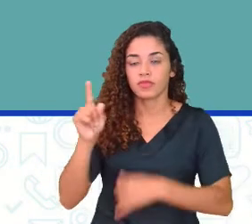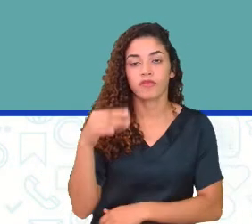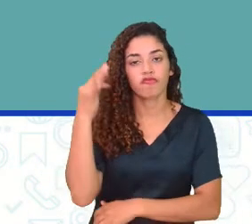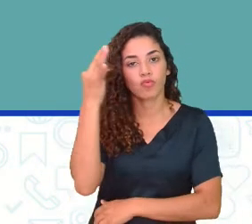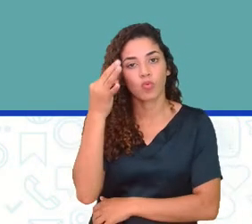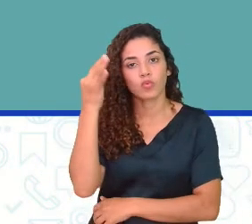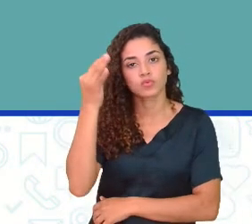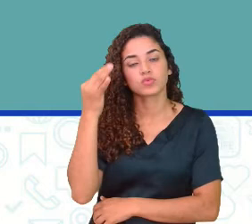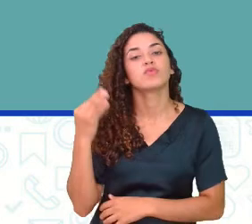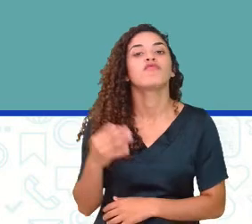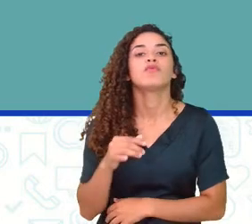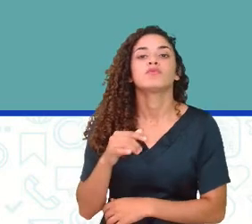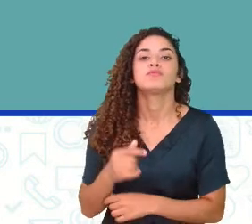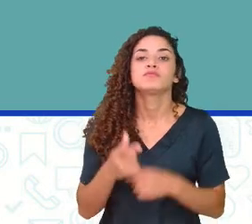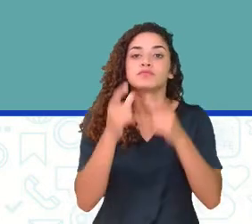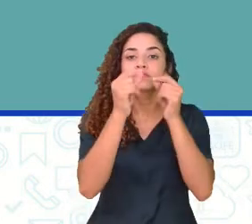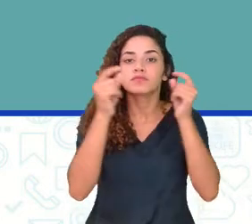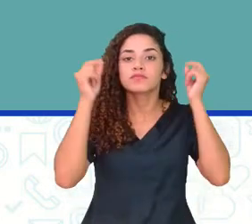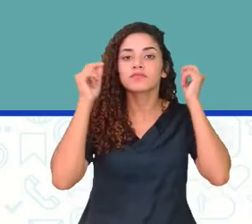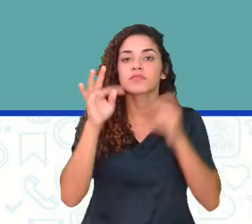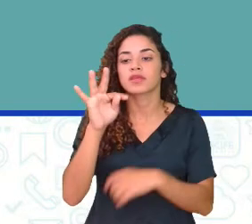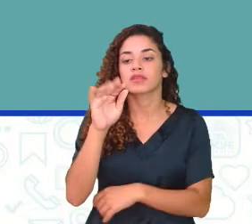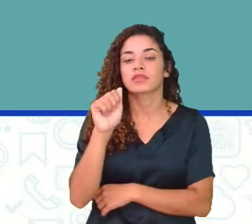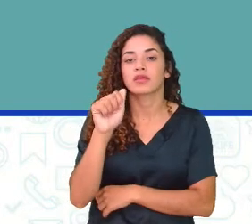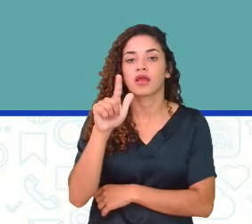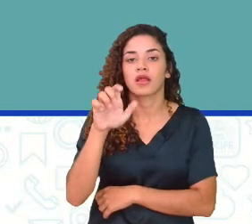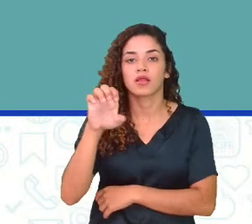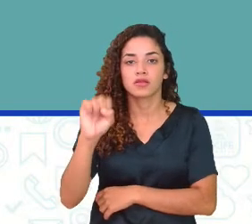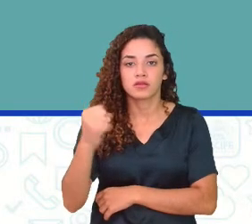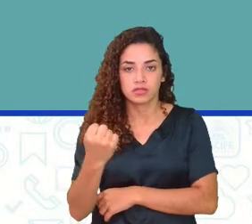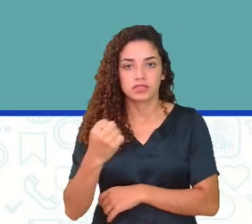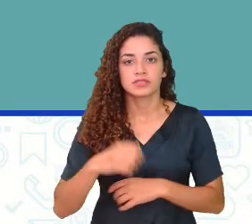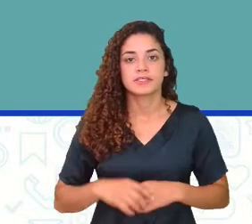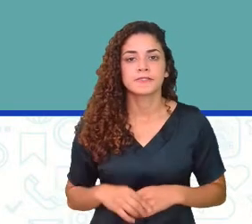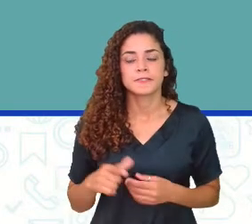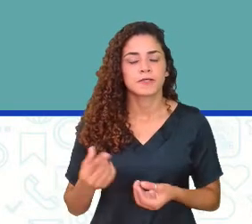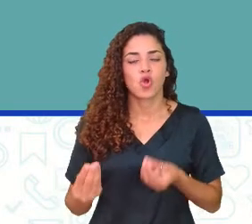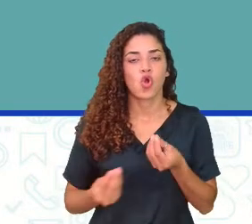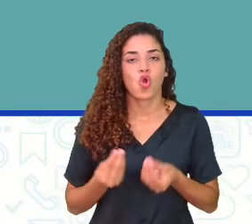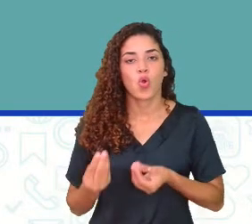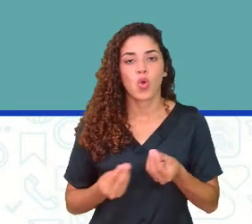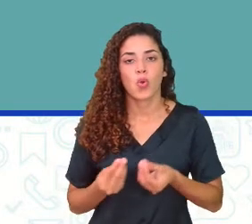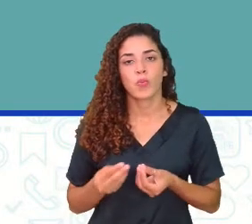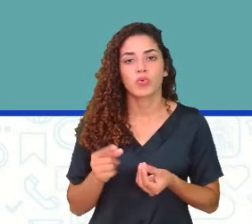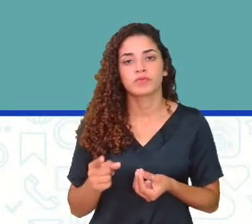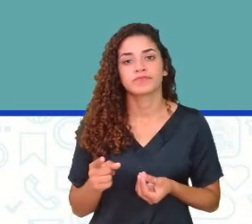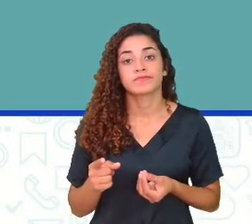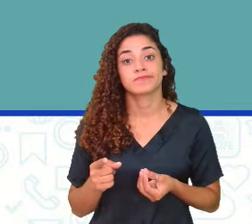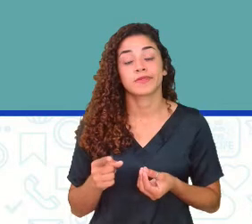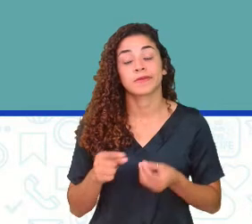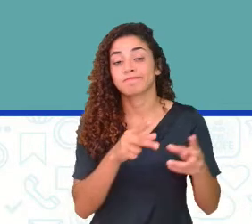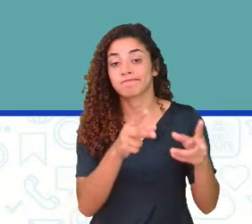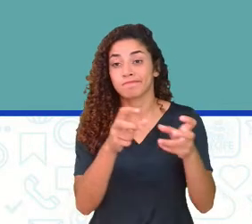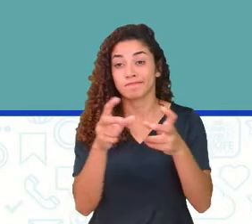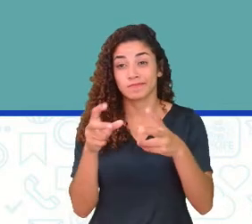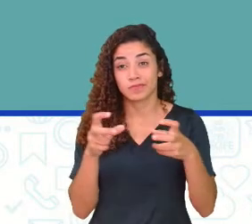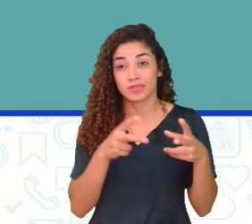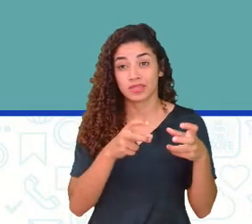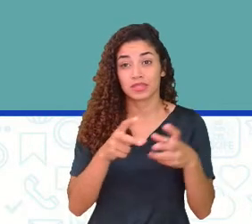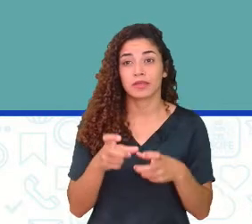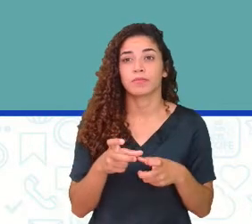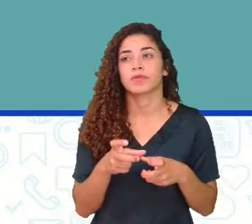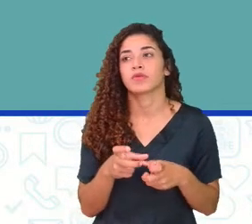filósofo grego Tales de Mileto. Então, como foi que ele fez? Ele percebeu,